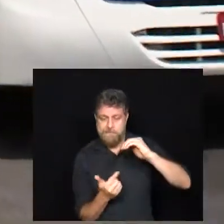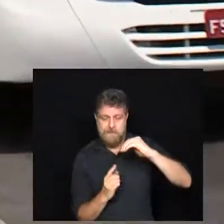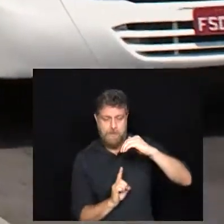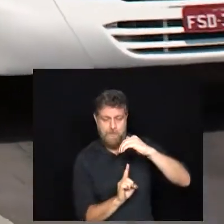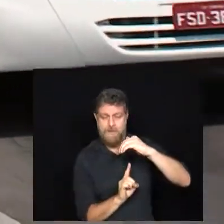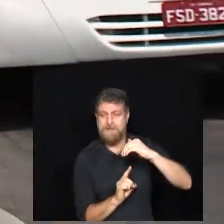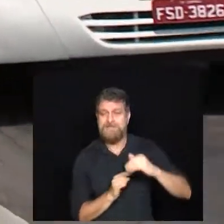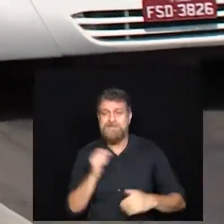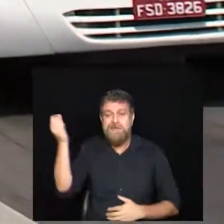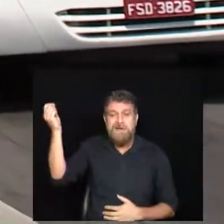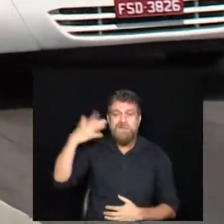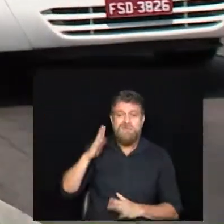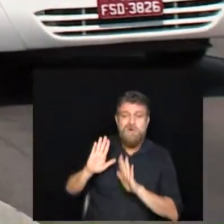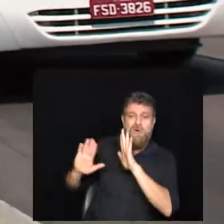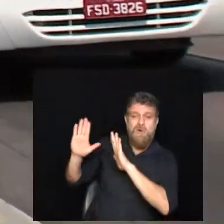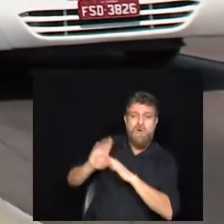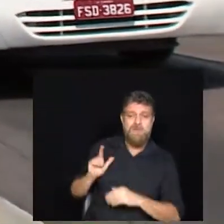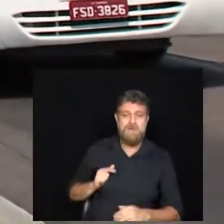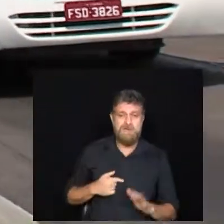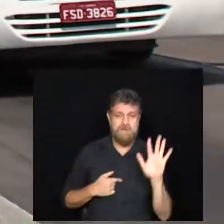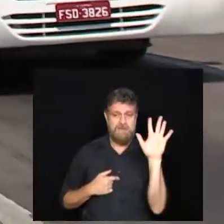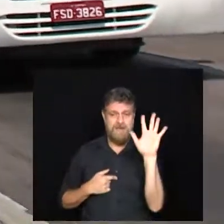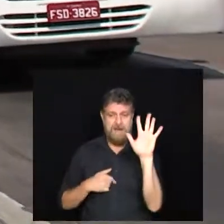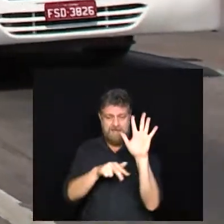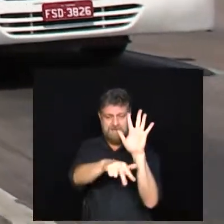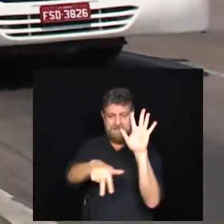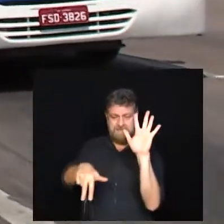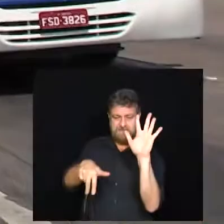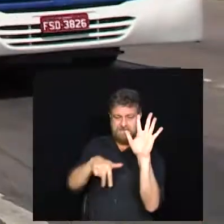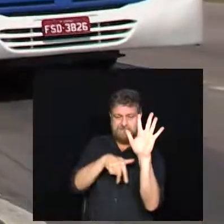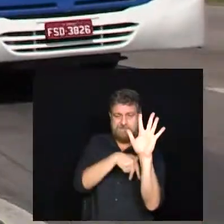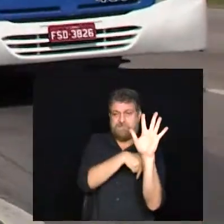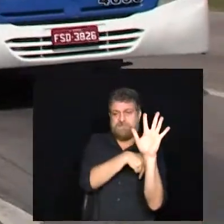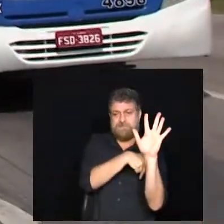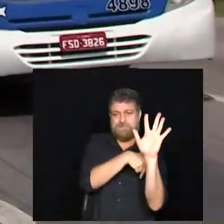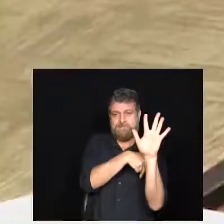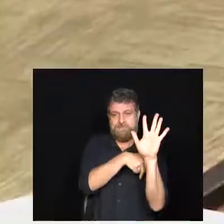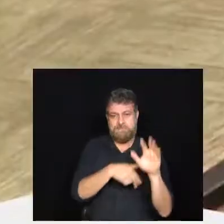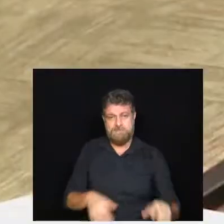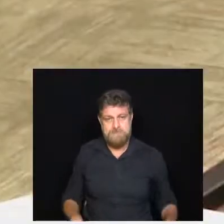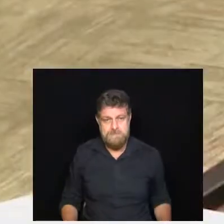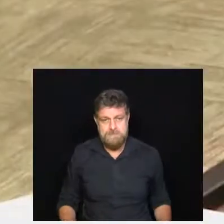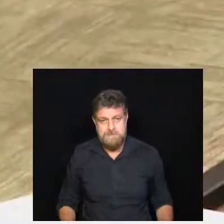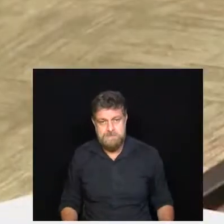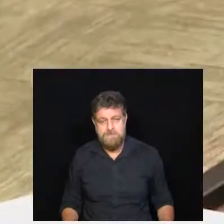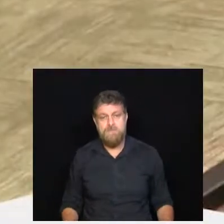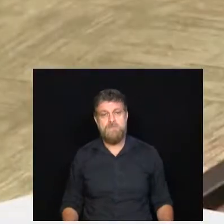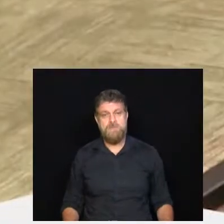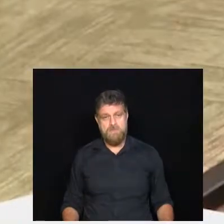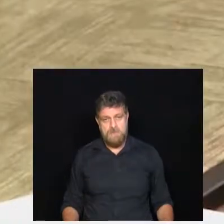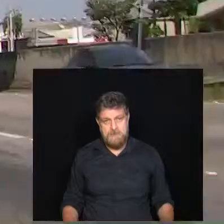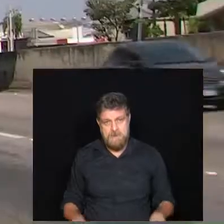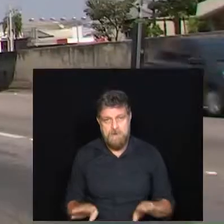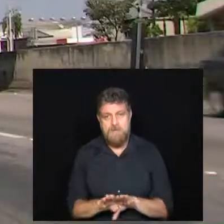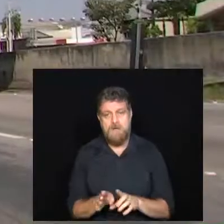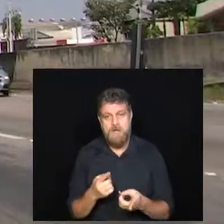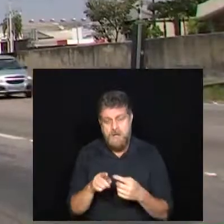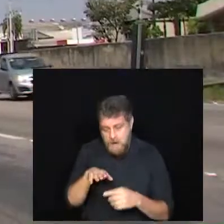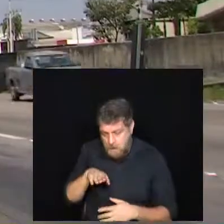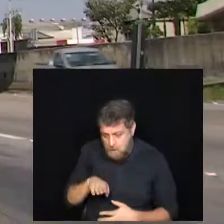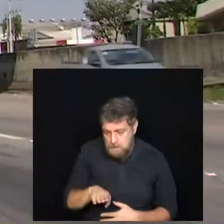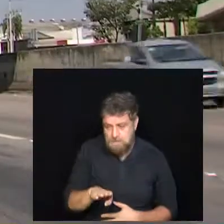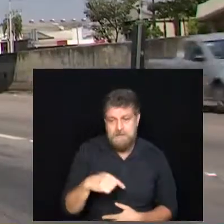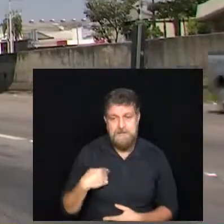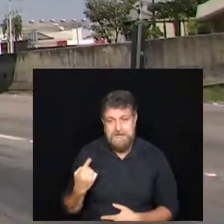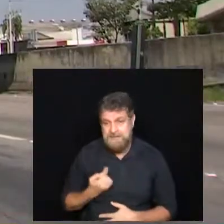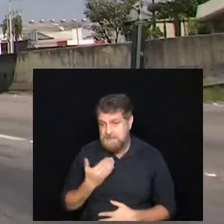de se proteger do sol é assim, com essa árvore aqui atrás. Essa, por se tratar de uma rodovia, a gente cobra a Artesp